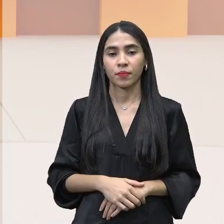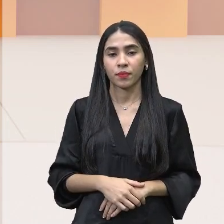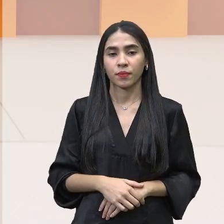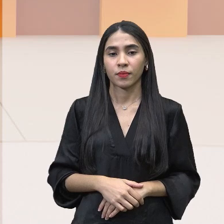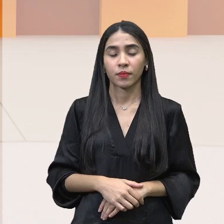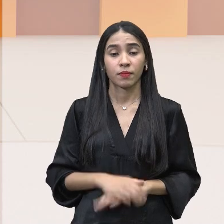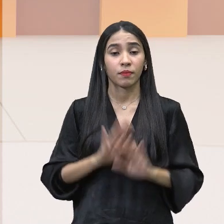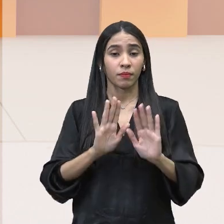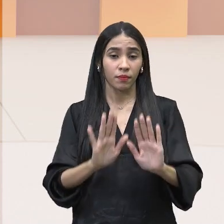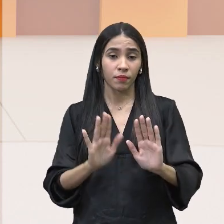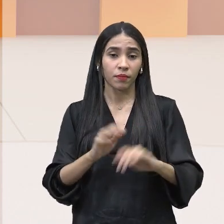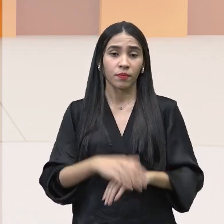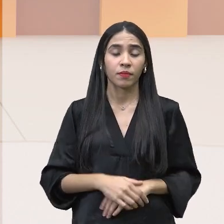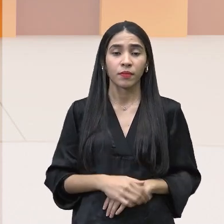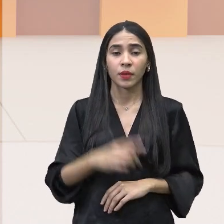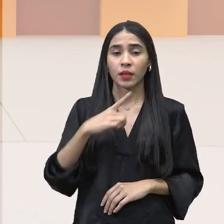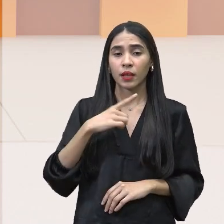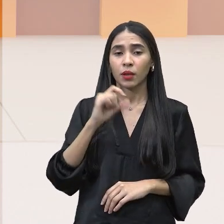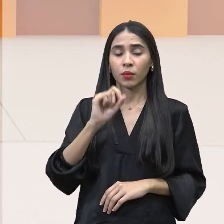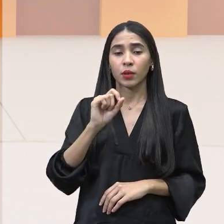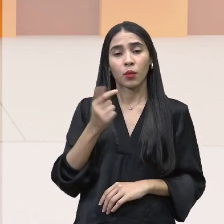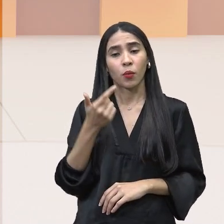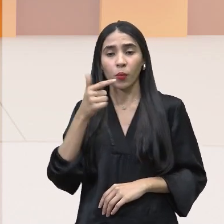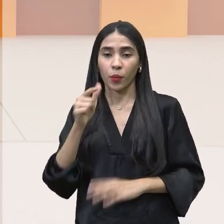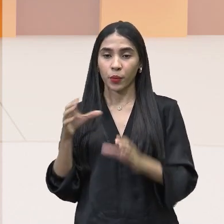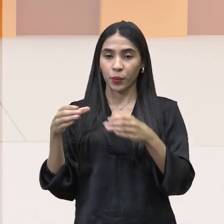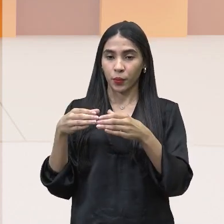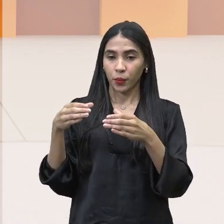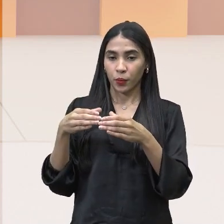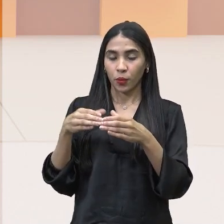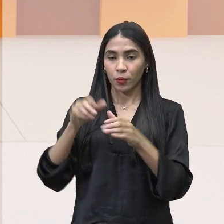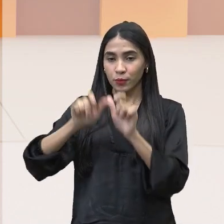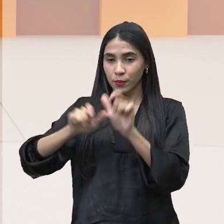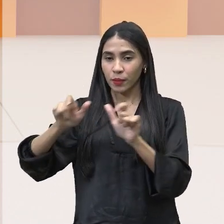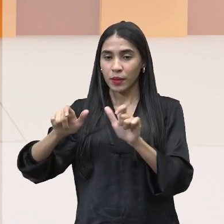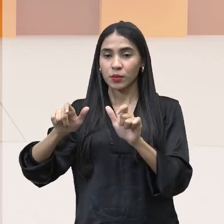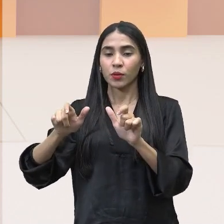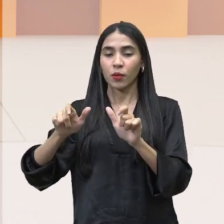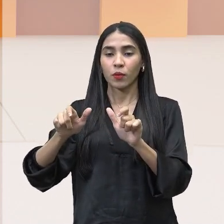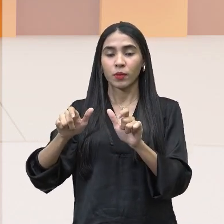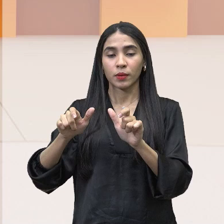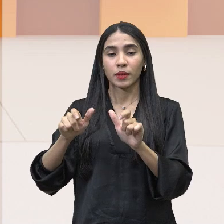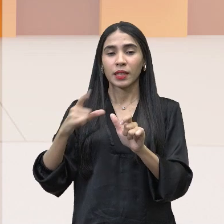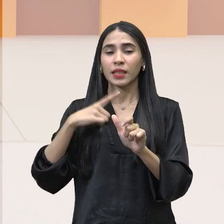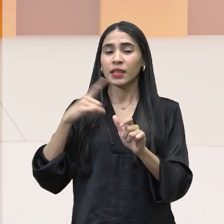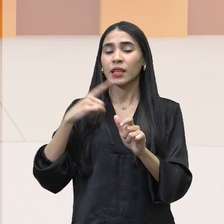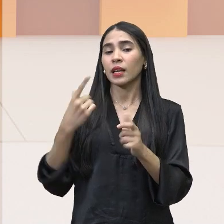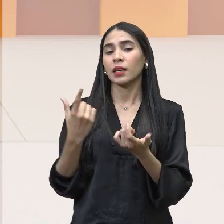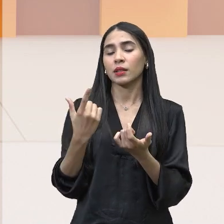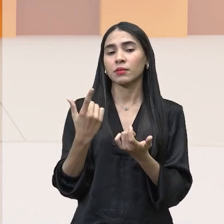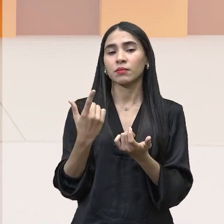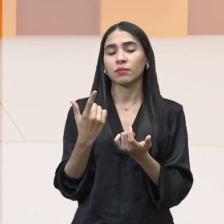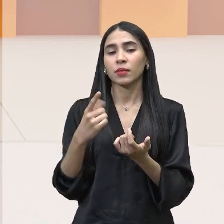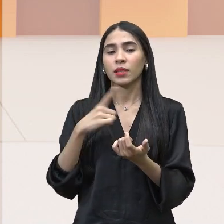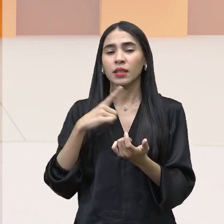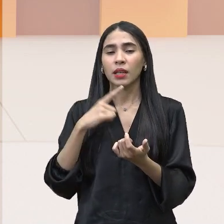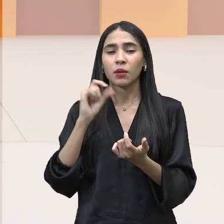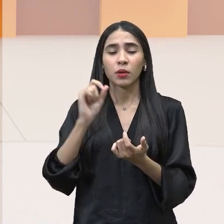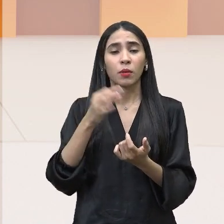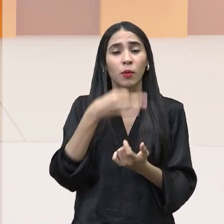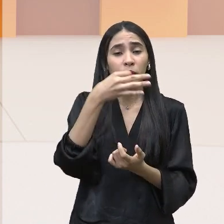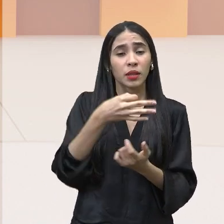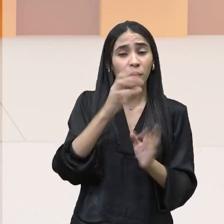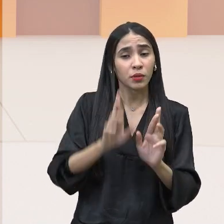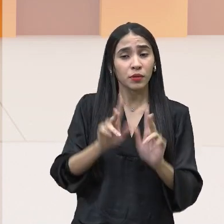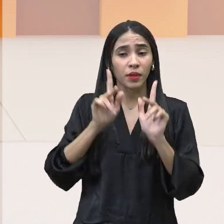globalização. Porém, existe um outro grupo que vê a globalização com um certo pessimismo, né,